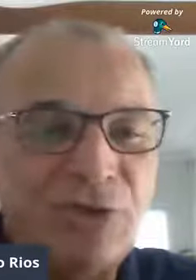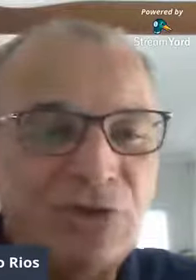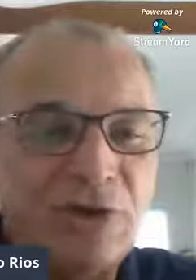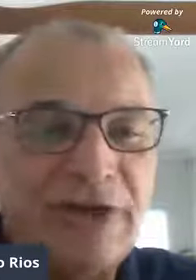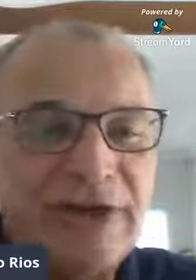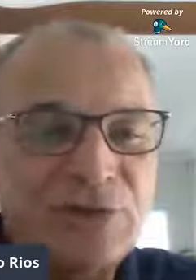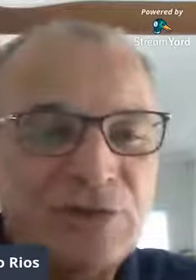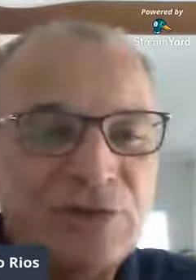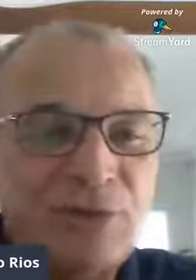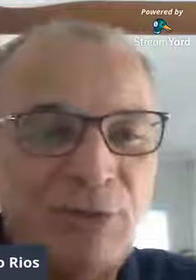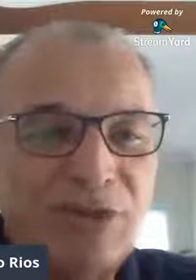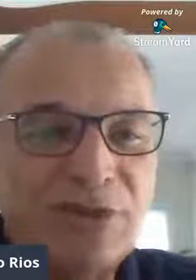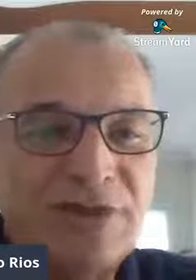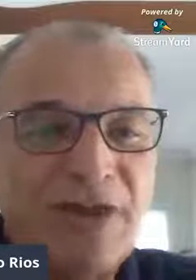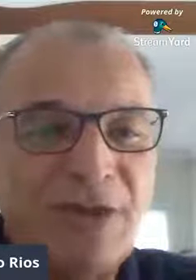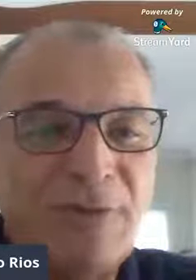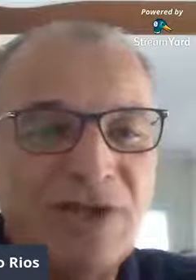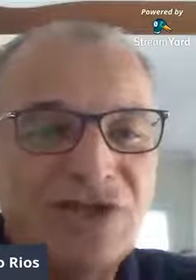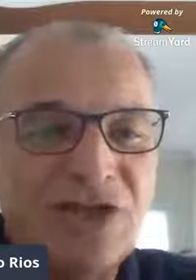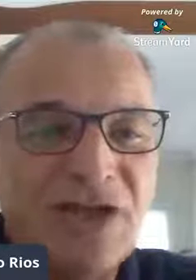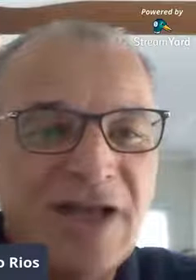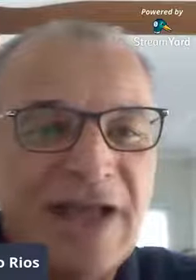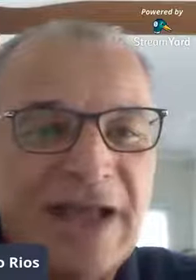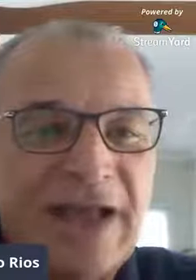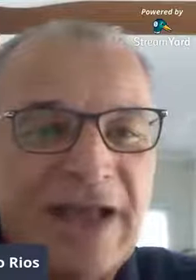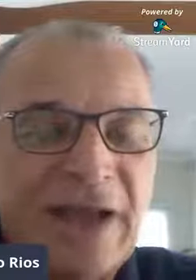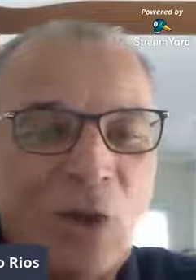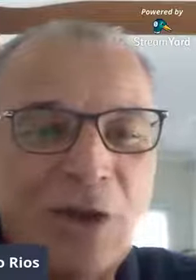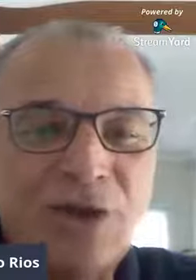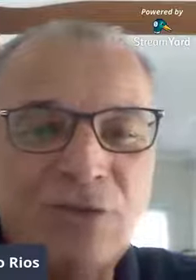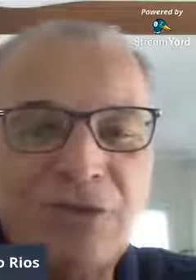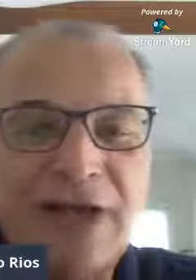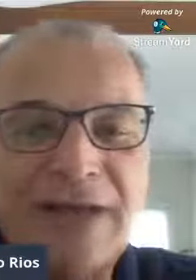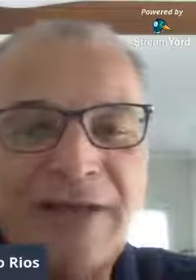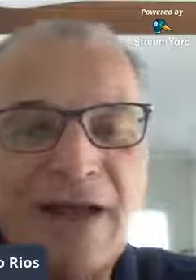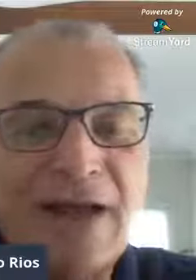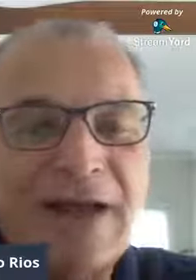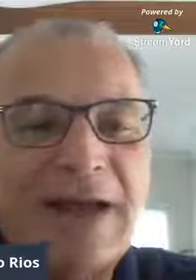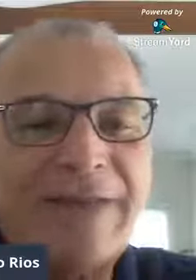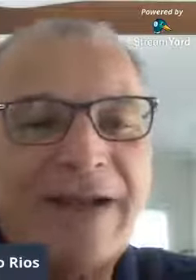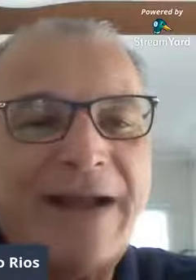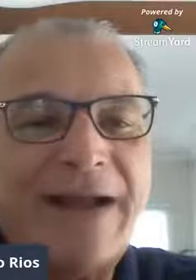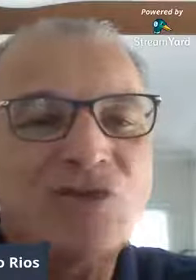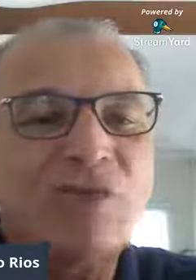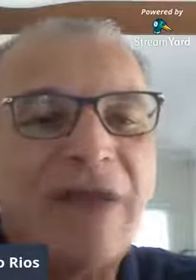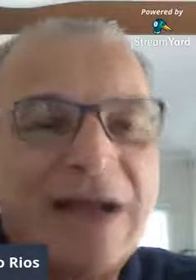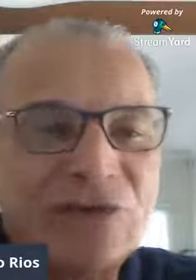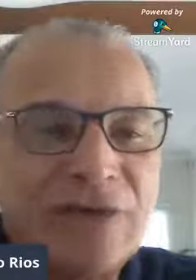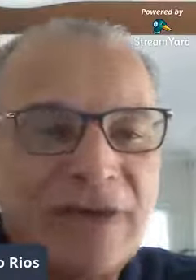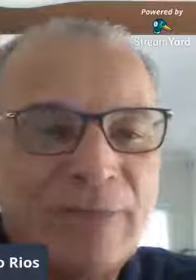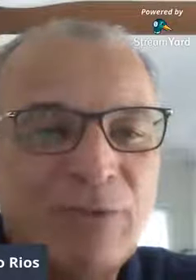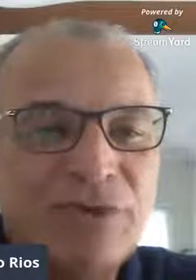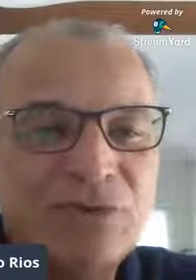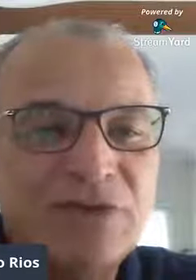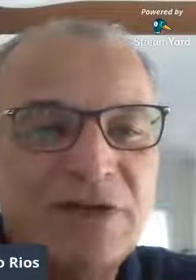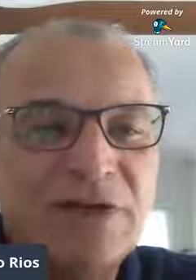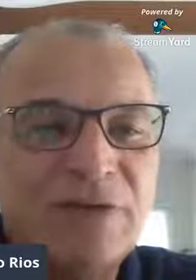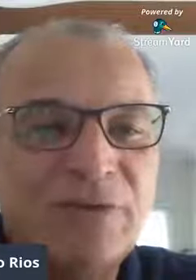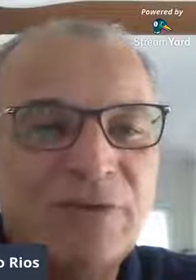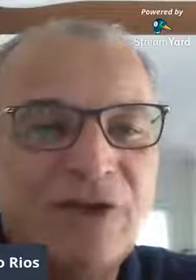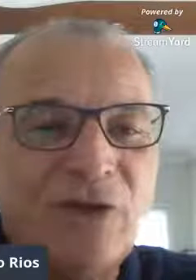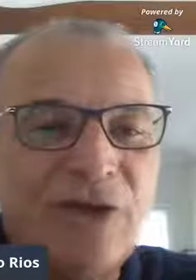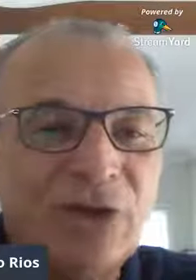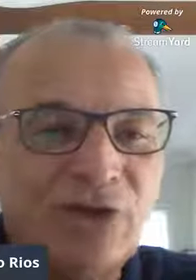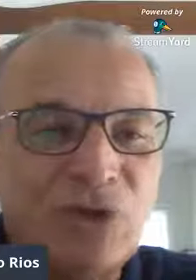políticos honestos e políticos que realmente olham, cada caso é um caso, né? Políticos que não